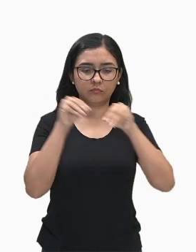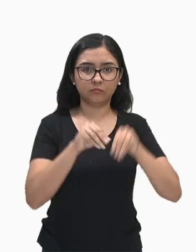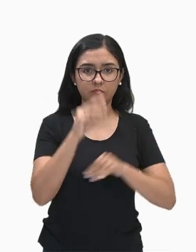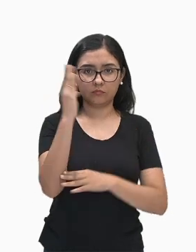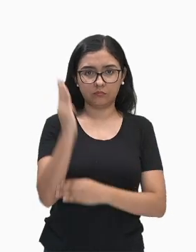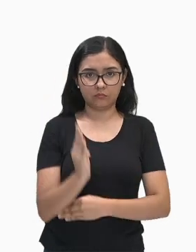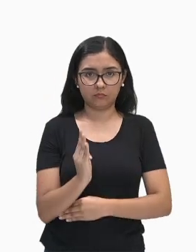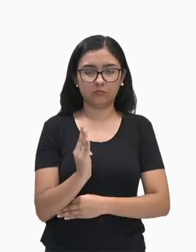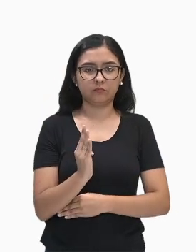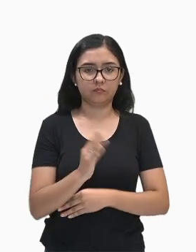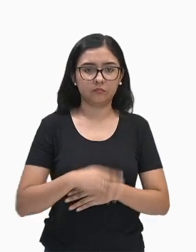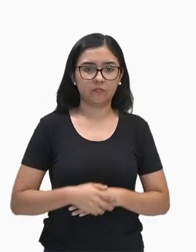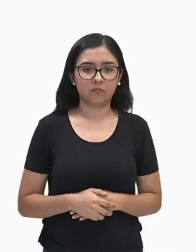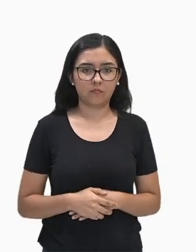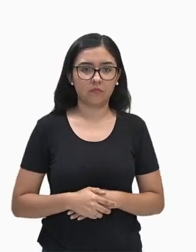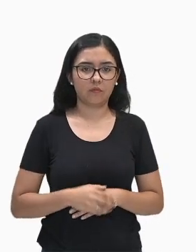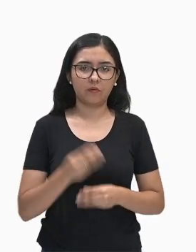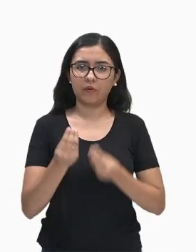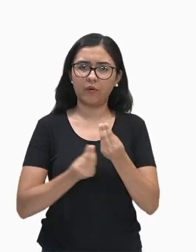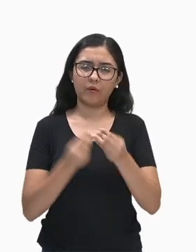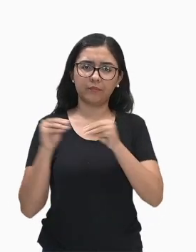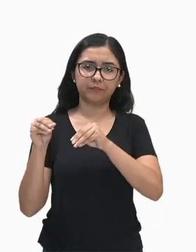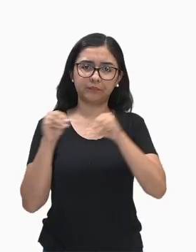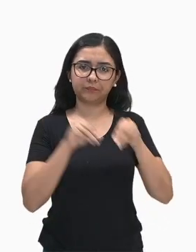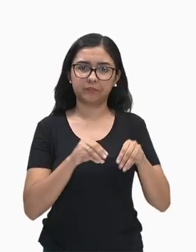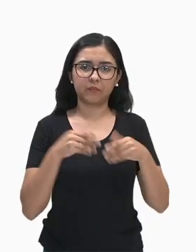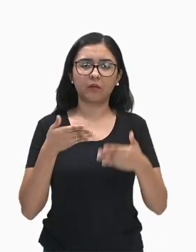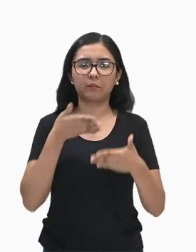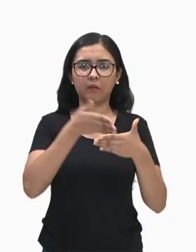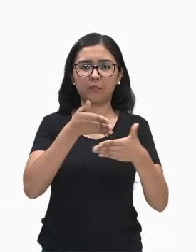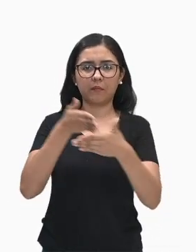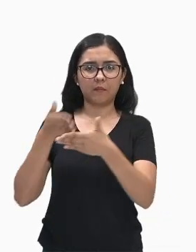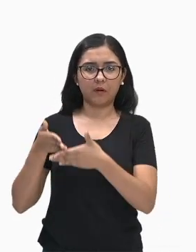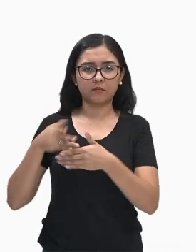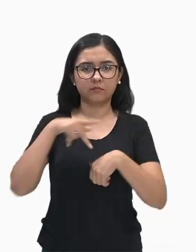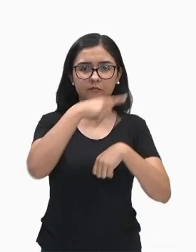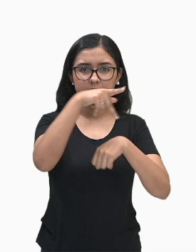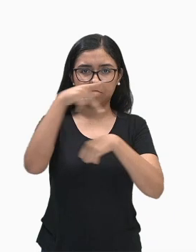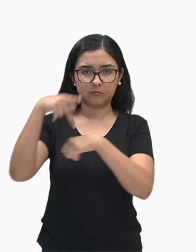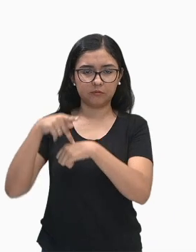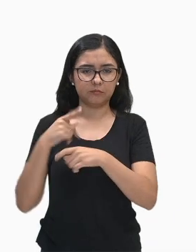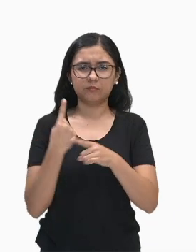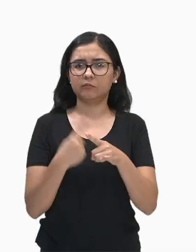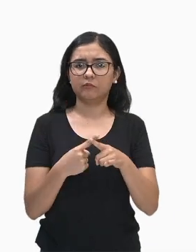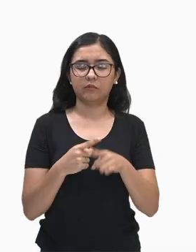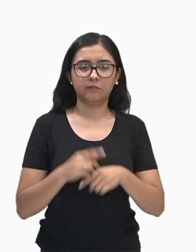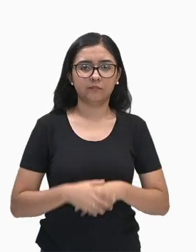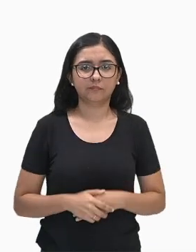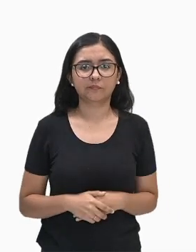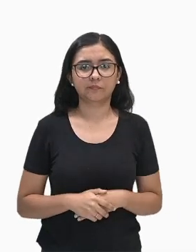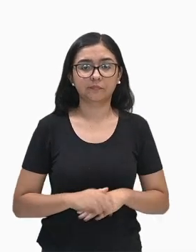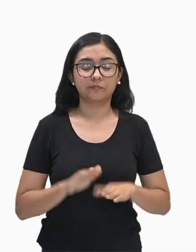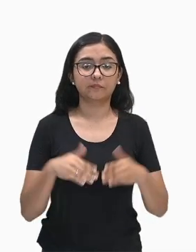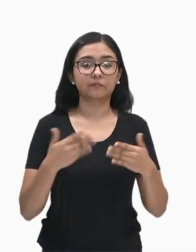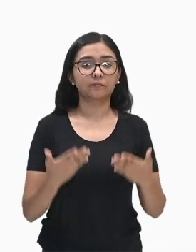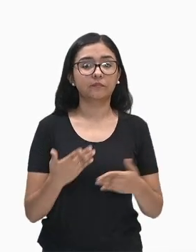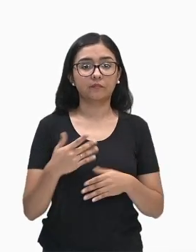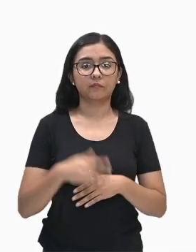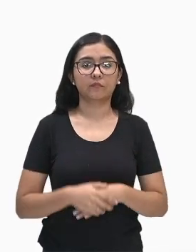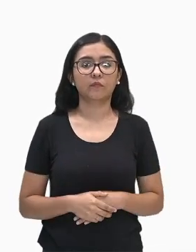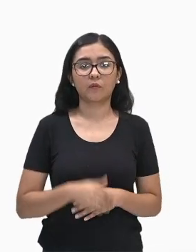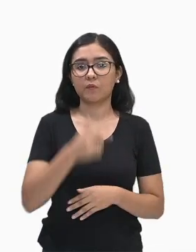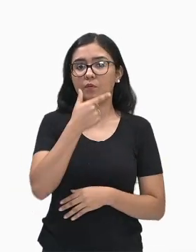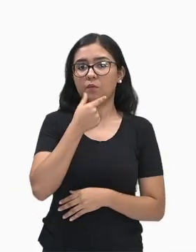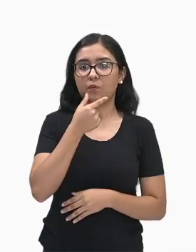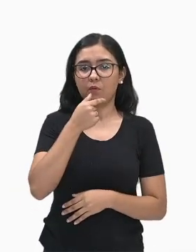trouxe a família real para o Brasil foi o bloqueio continental. Vejamos por quê. Primeiro, Napoleão Bonaparte, no